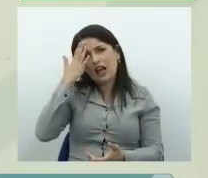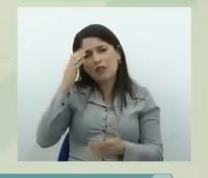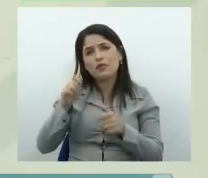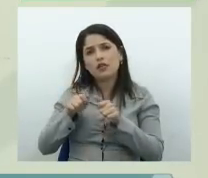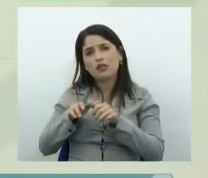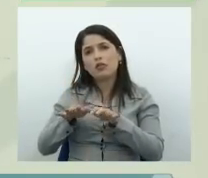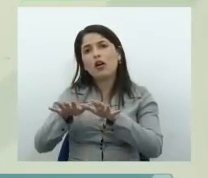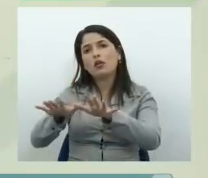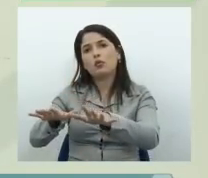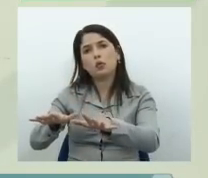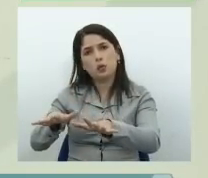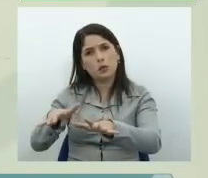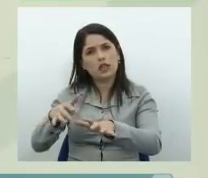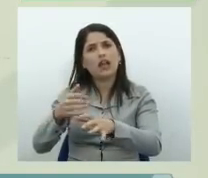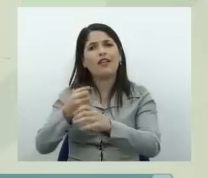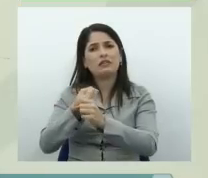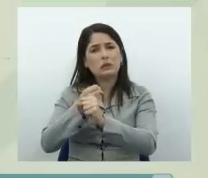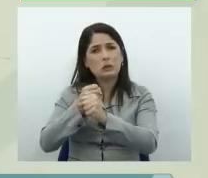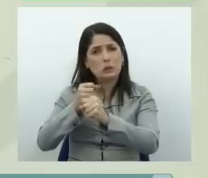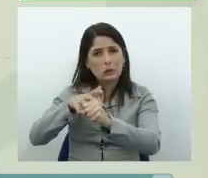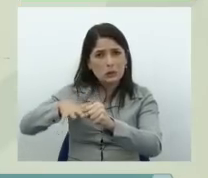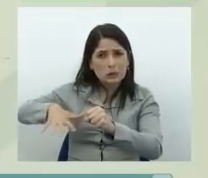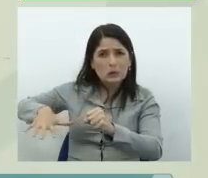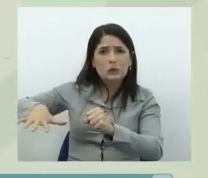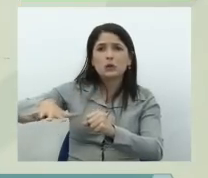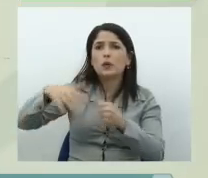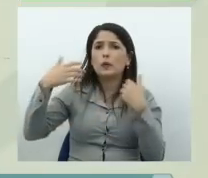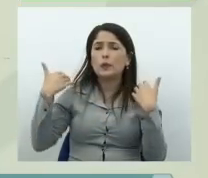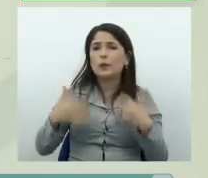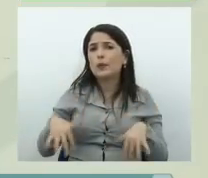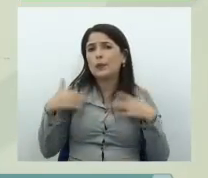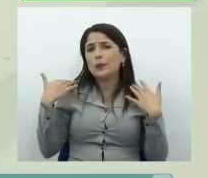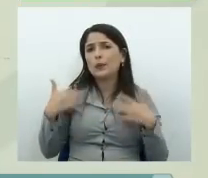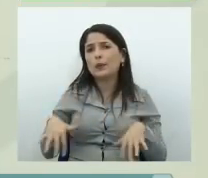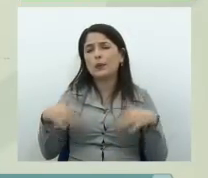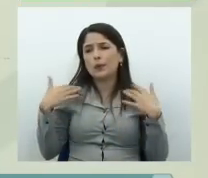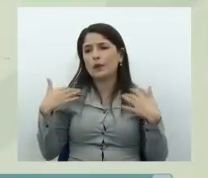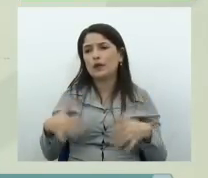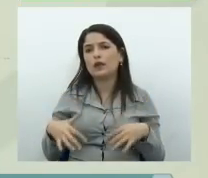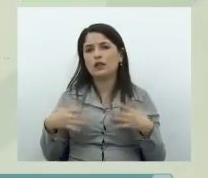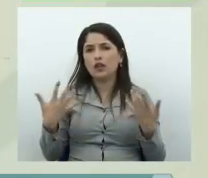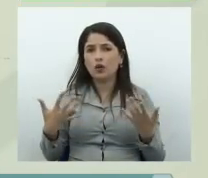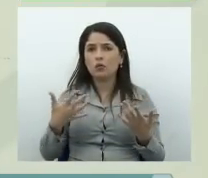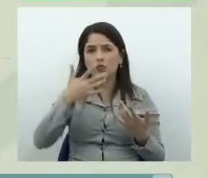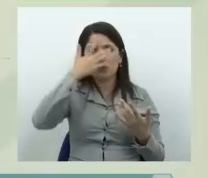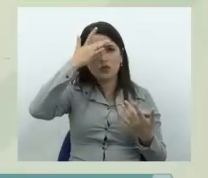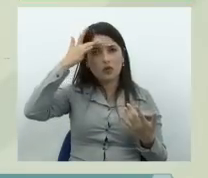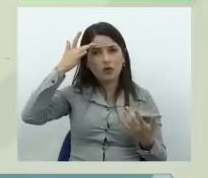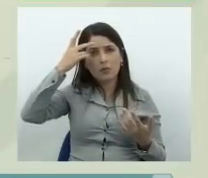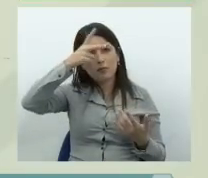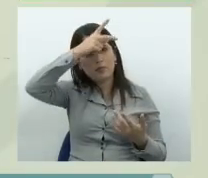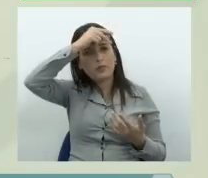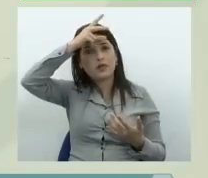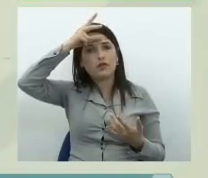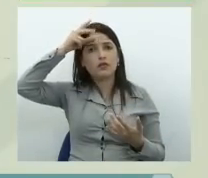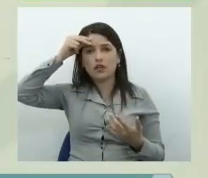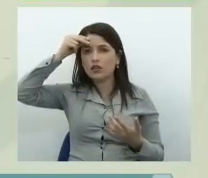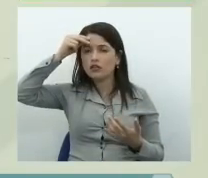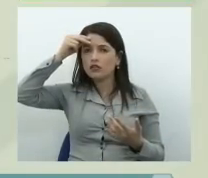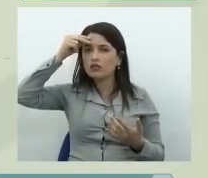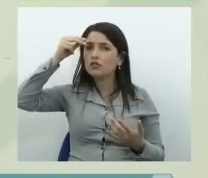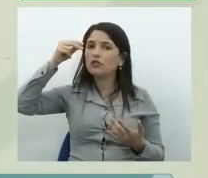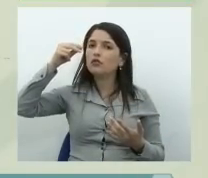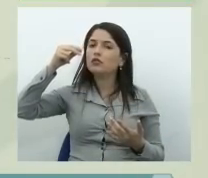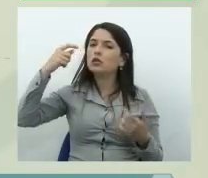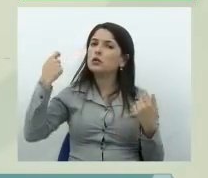Um governante à altura da cidade, um grande estadista, ele tem que dar o encerramento